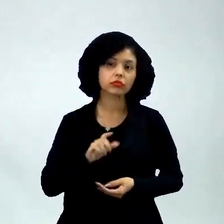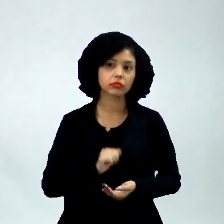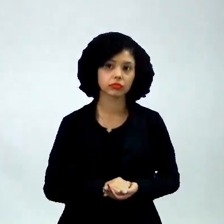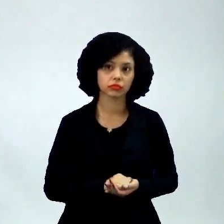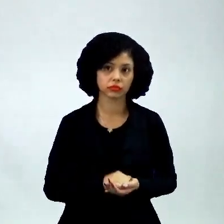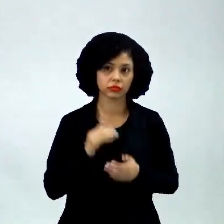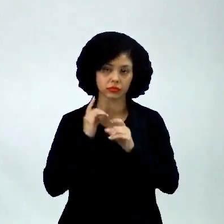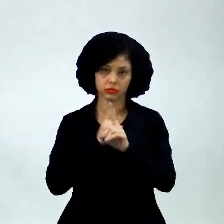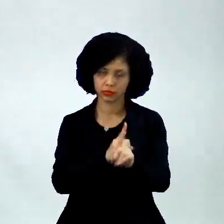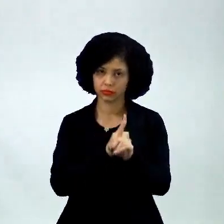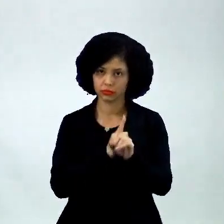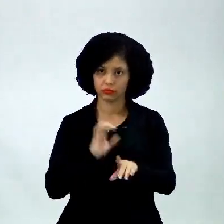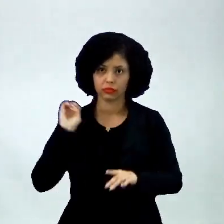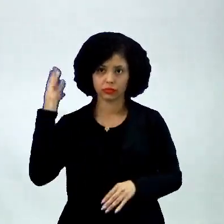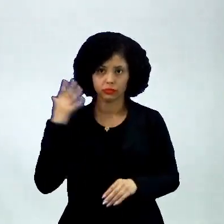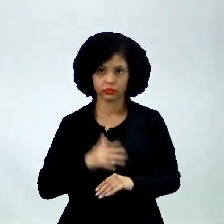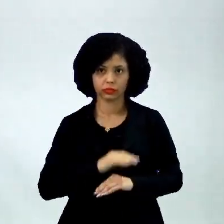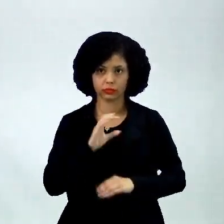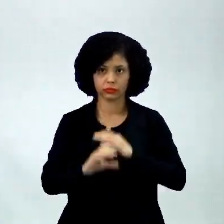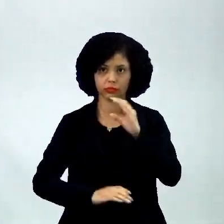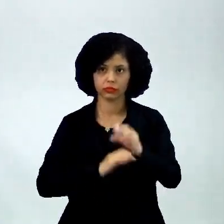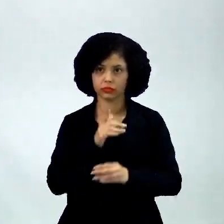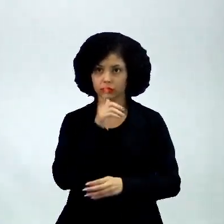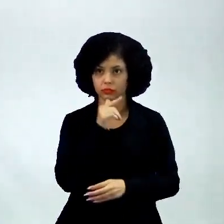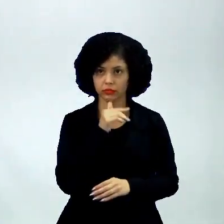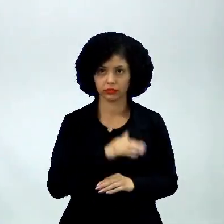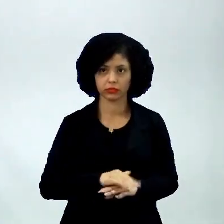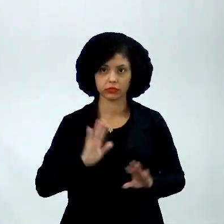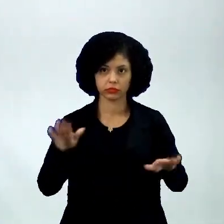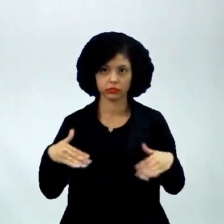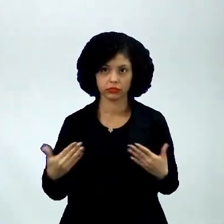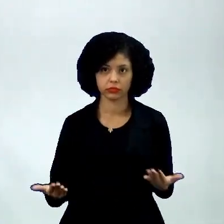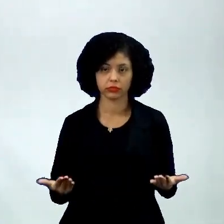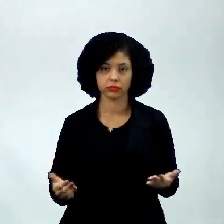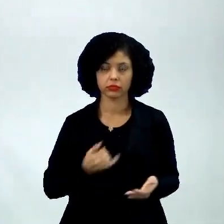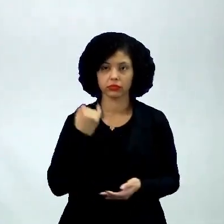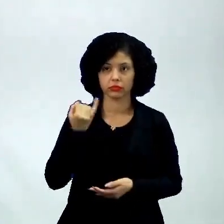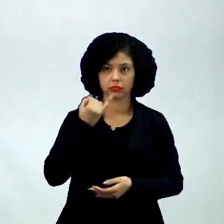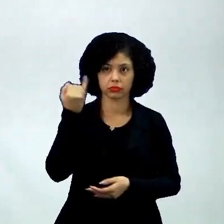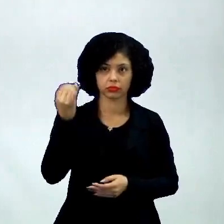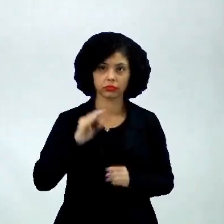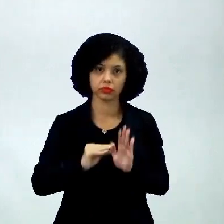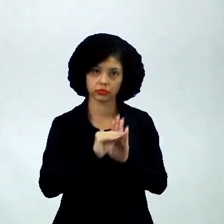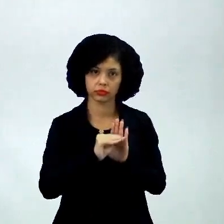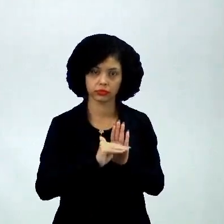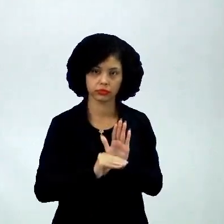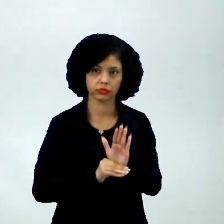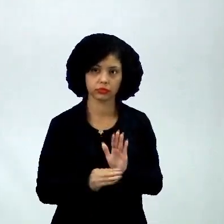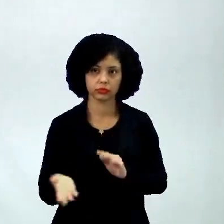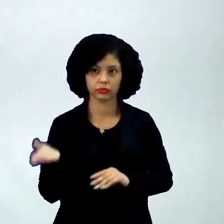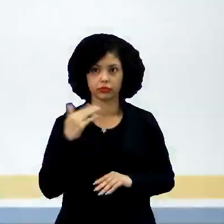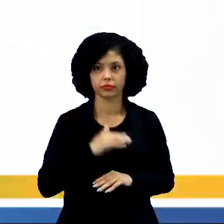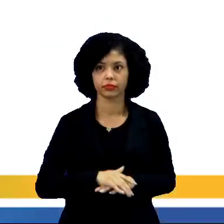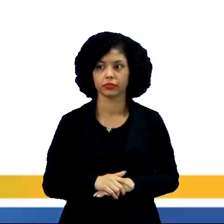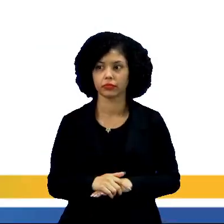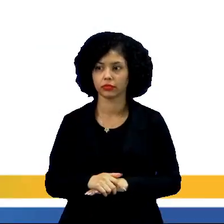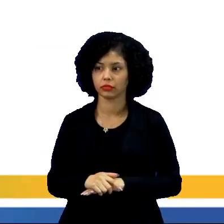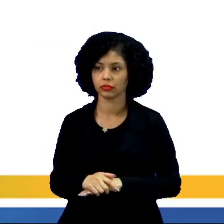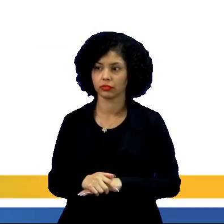conseguiram acompanhar como é que acontece o ciclo hidrológico, né? Quais são as principais fases dele. Então vamos